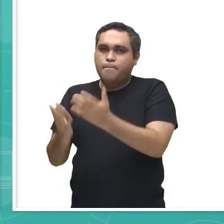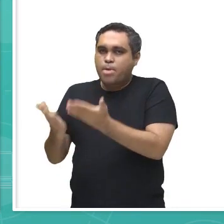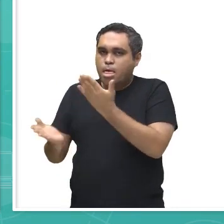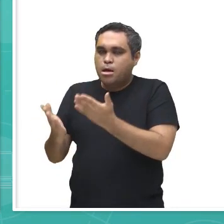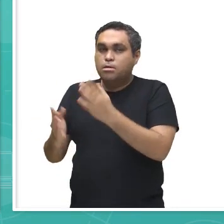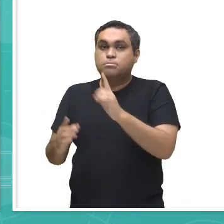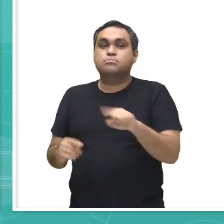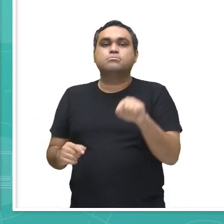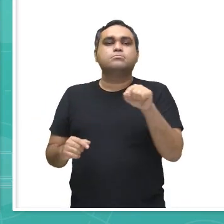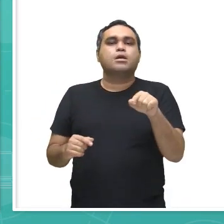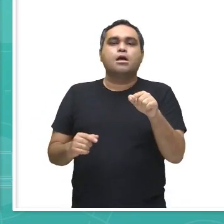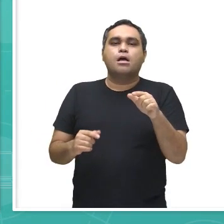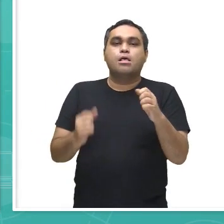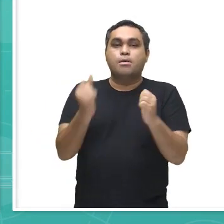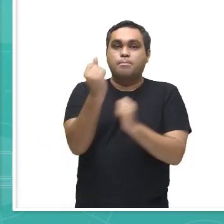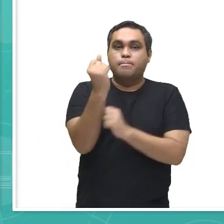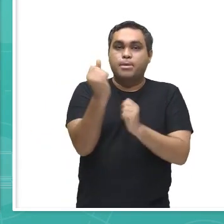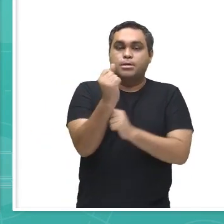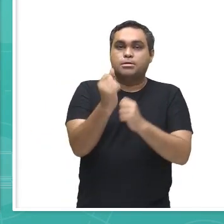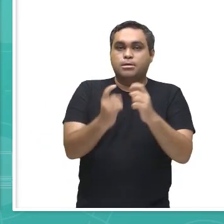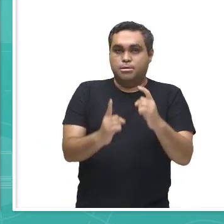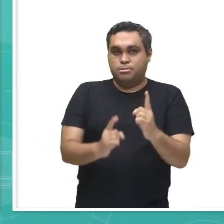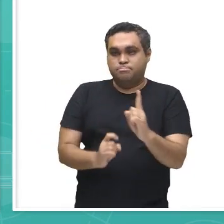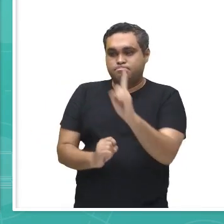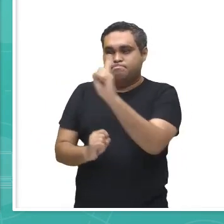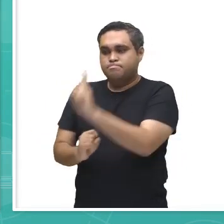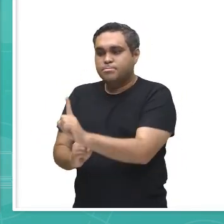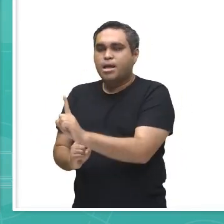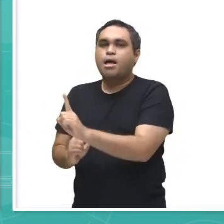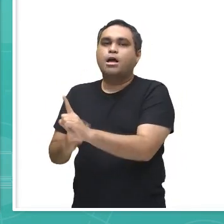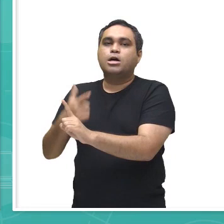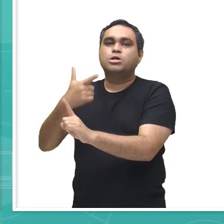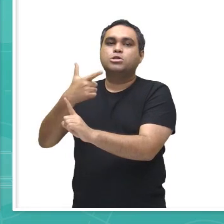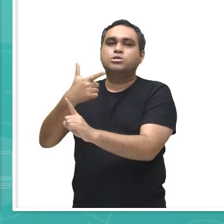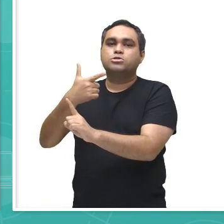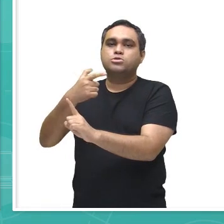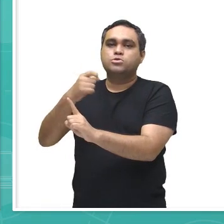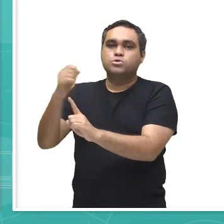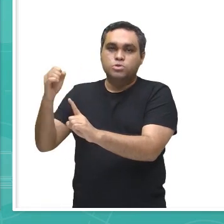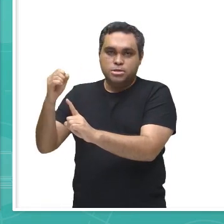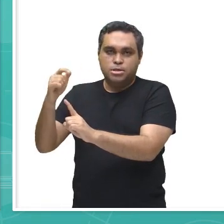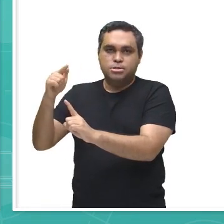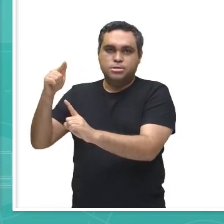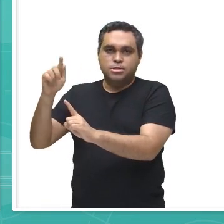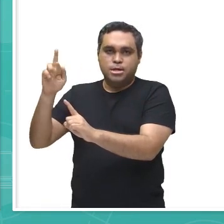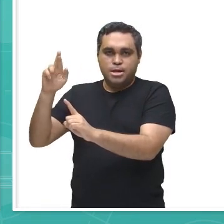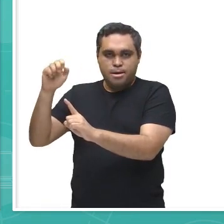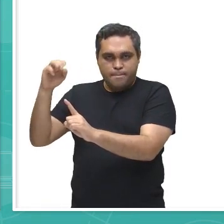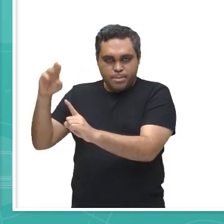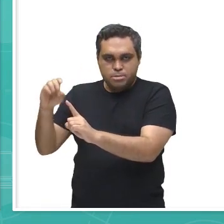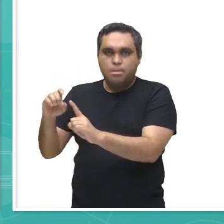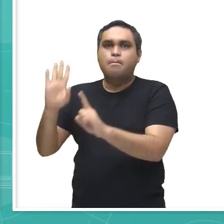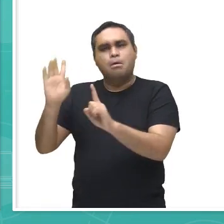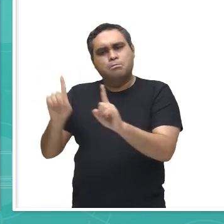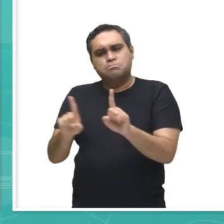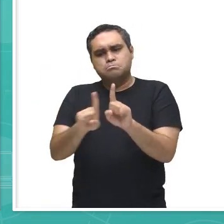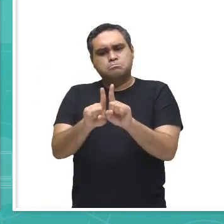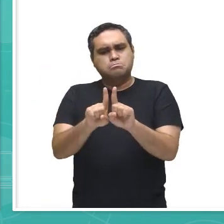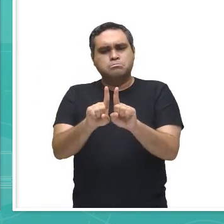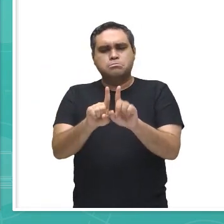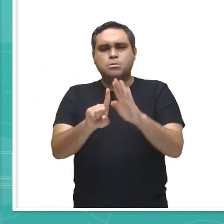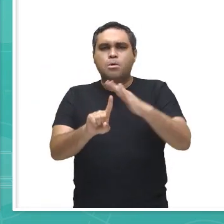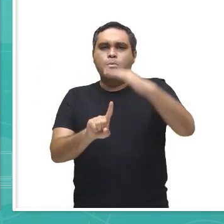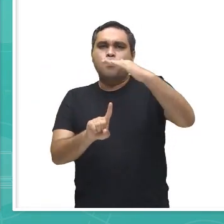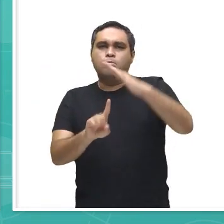possui um pouco menos que 200 gramas. Então, apesar de eu ter o mesmo volume, mas eu tenho